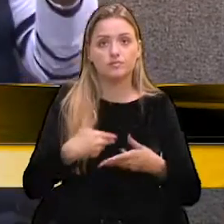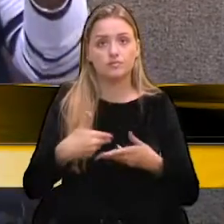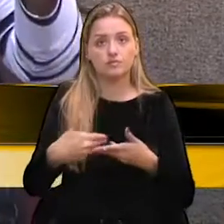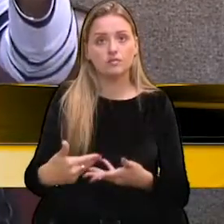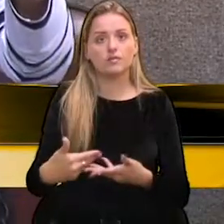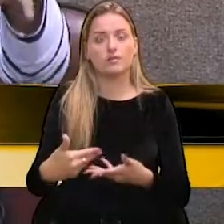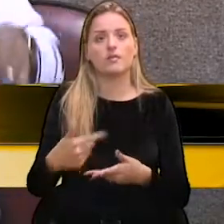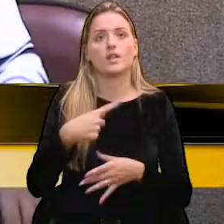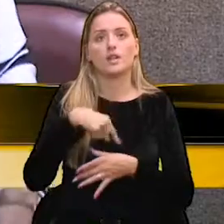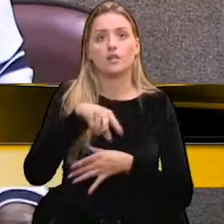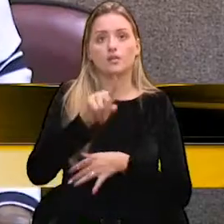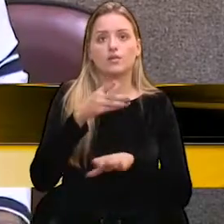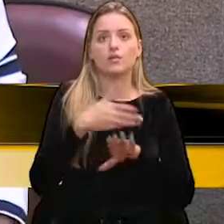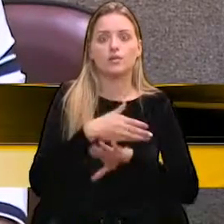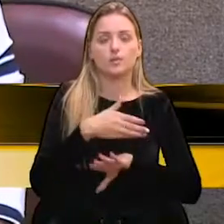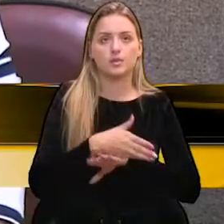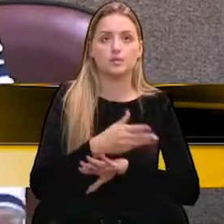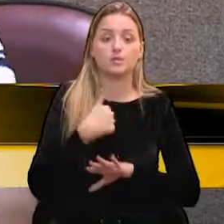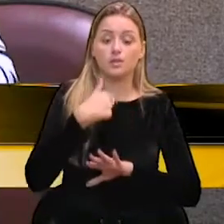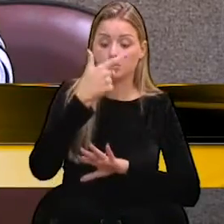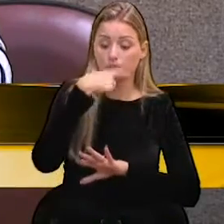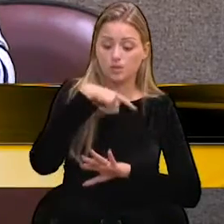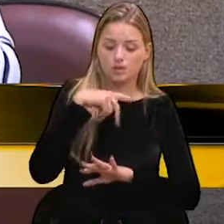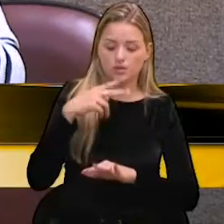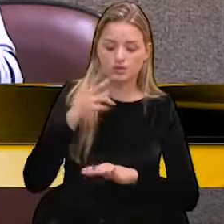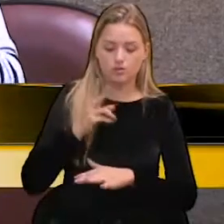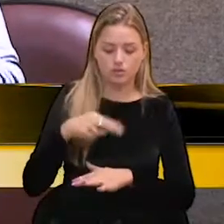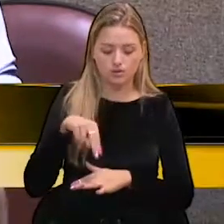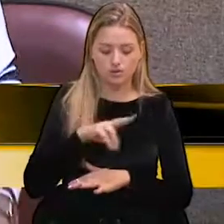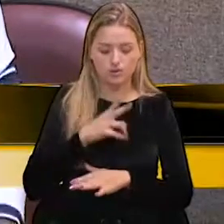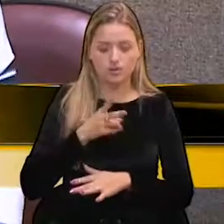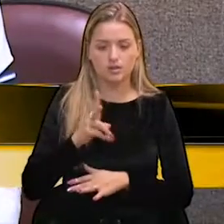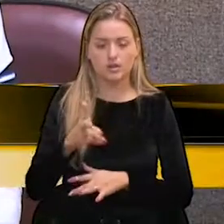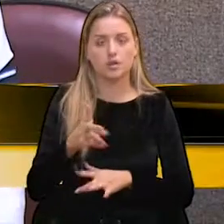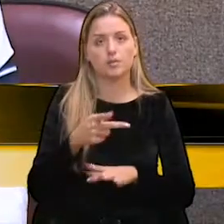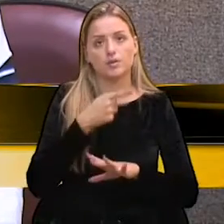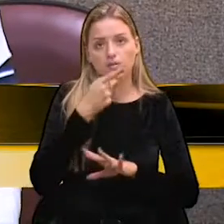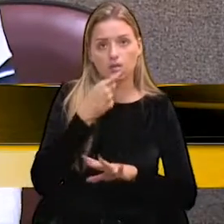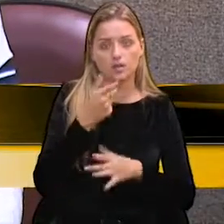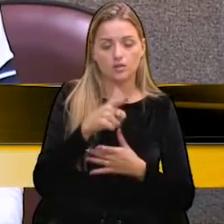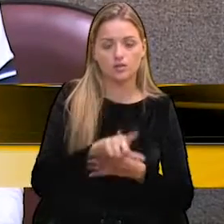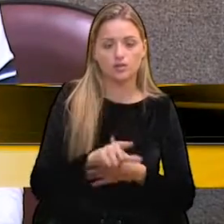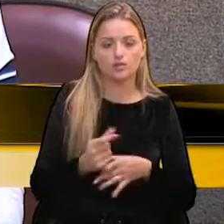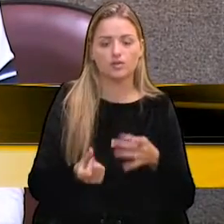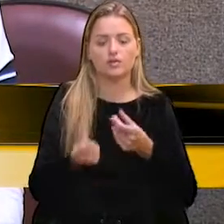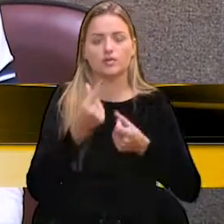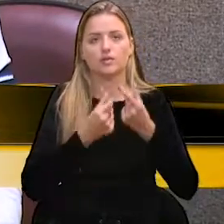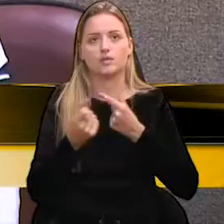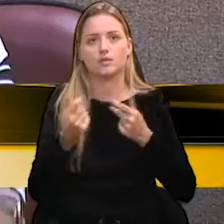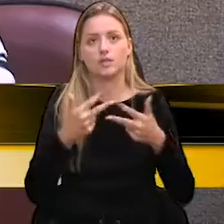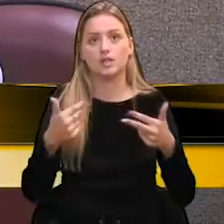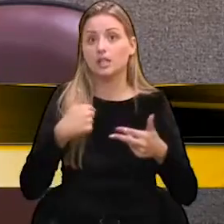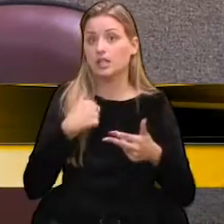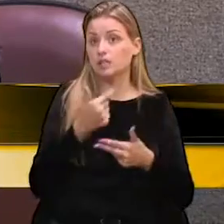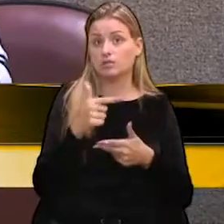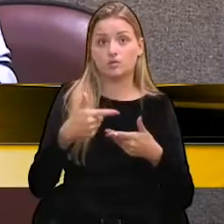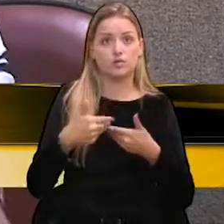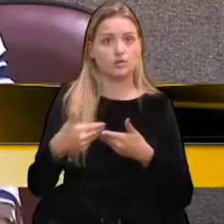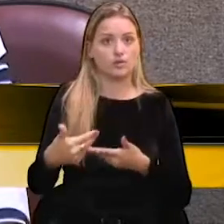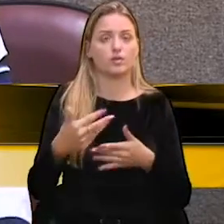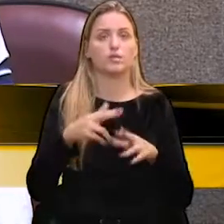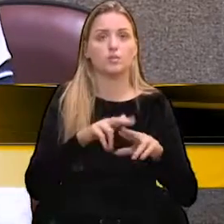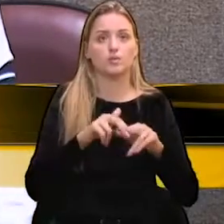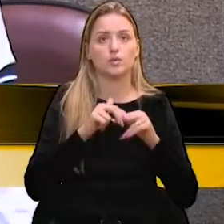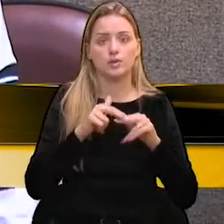e foi lá, vereador. Eu acho que a gente sempre, nunca é tempo de refazer alguma fala, mas esse vereador não recebeu, então sugeri ao